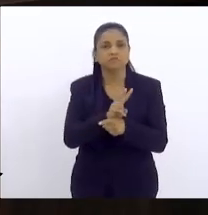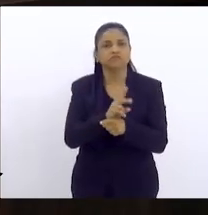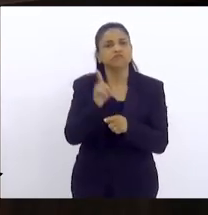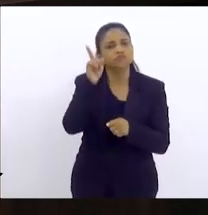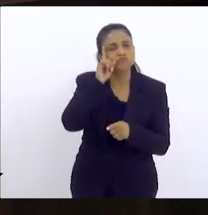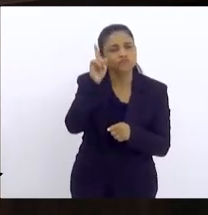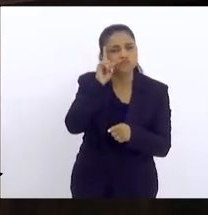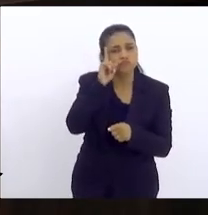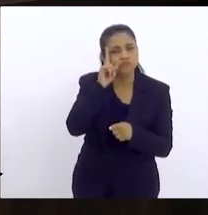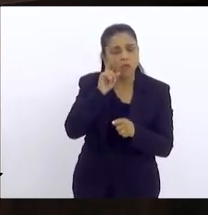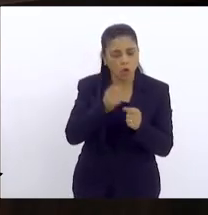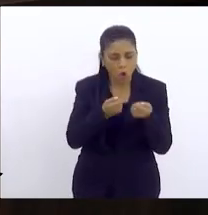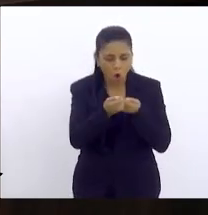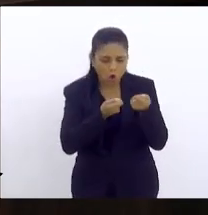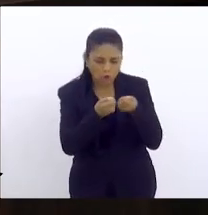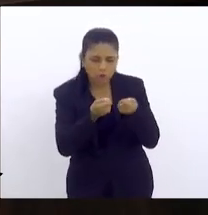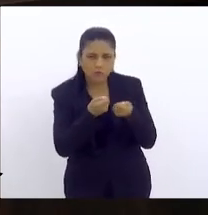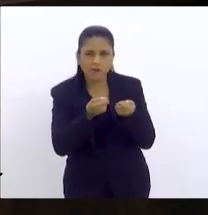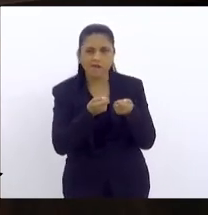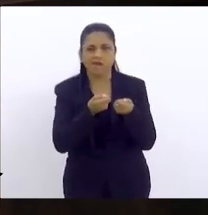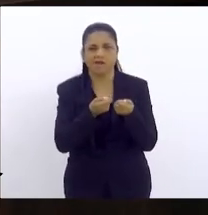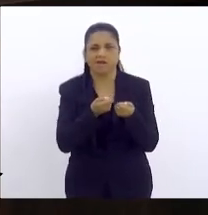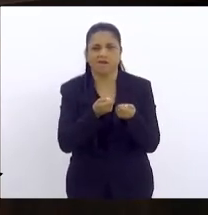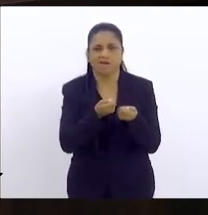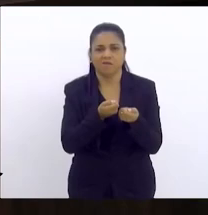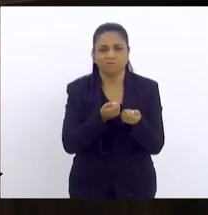controlar os números